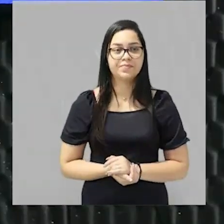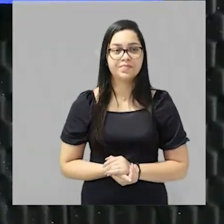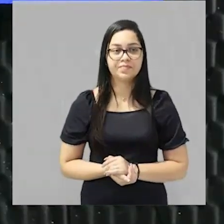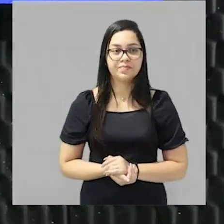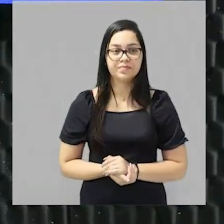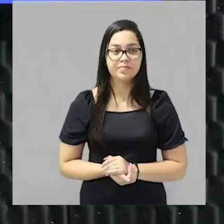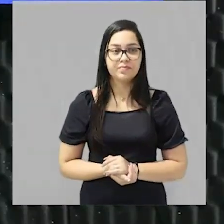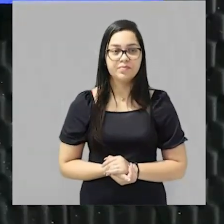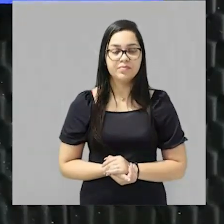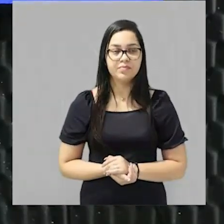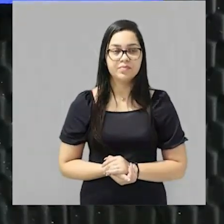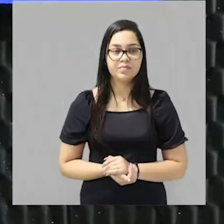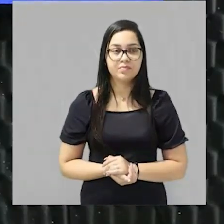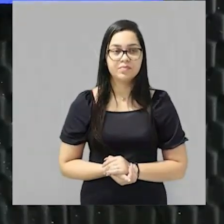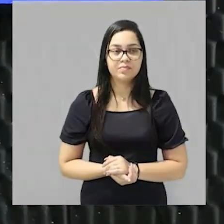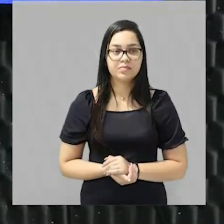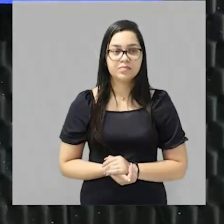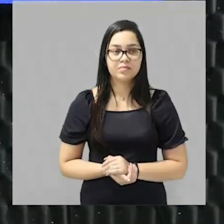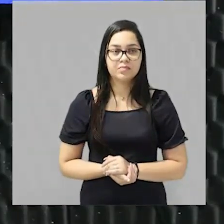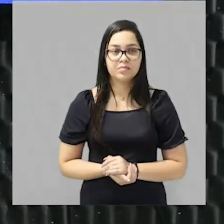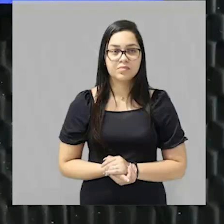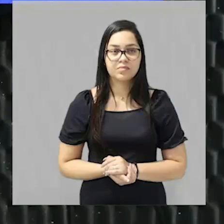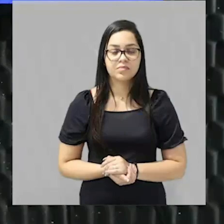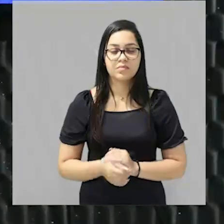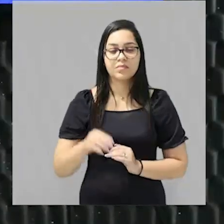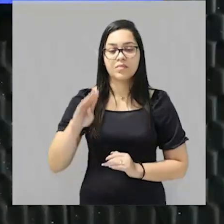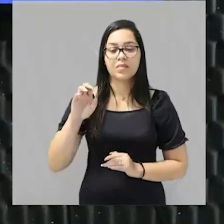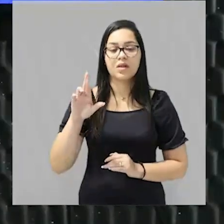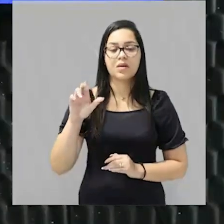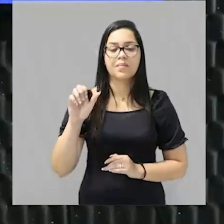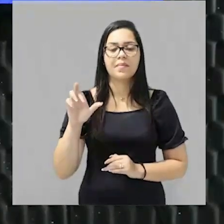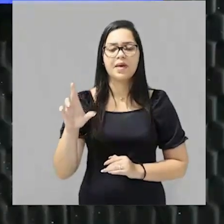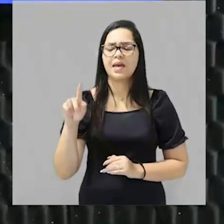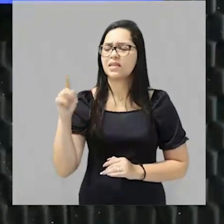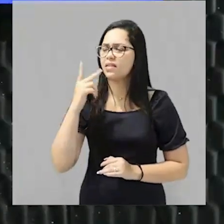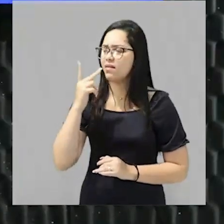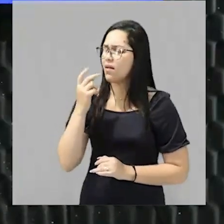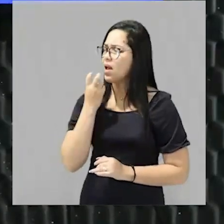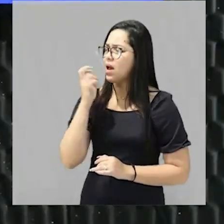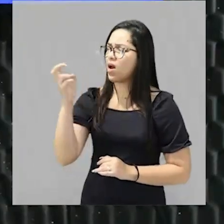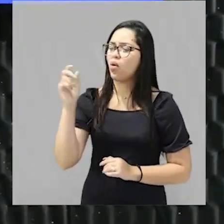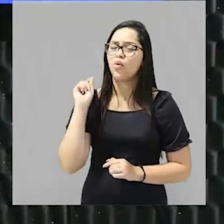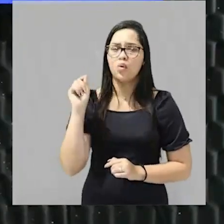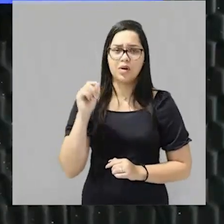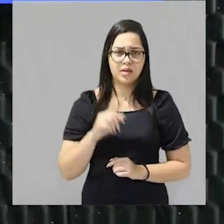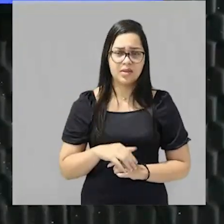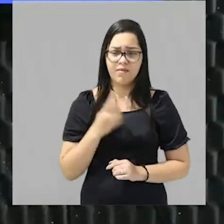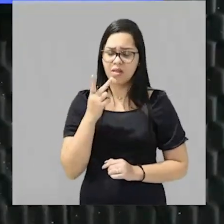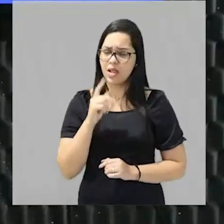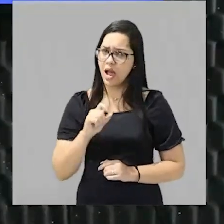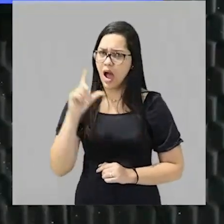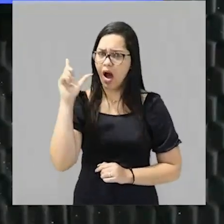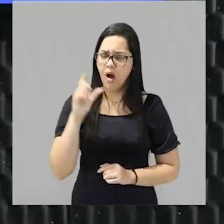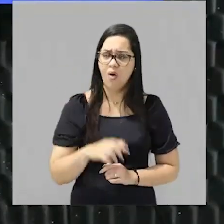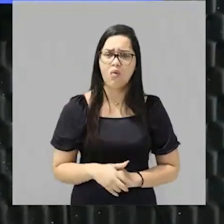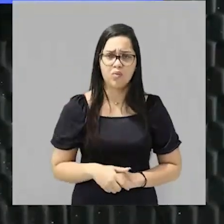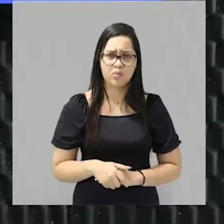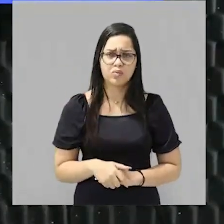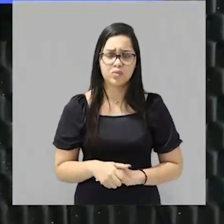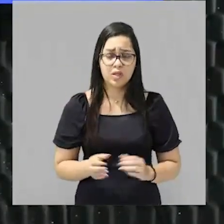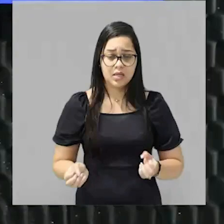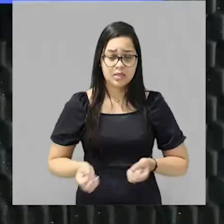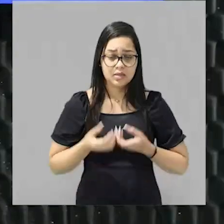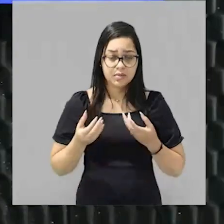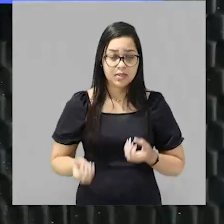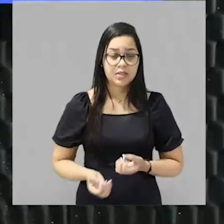Acontece quando o conteúdo de uma frase ou oração está em conflito. Olha eu falando aqui de difícil, de conflito, de complexo, palavras semelhantes. Com o